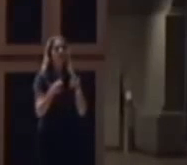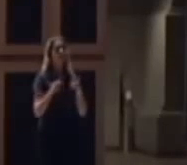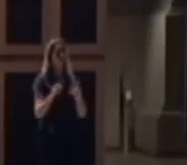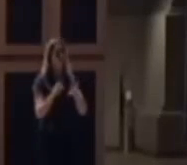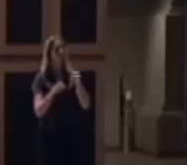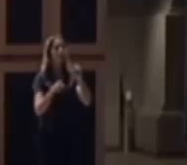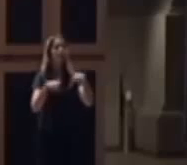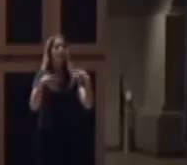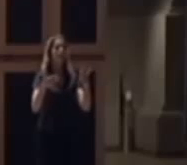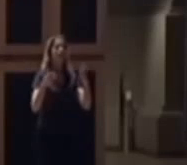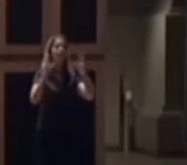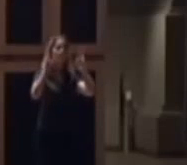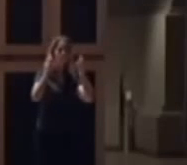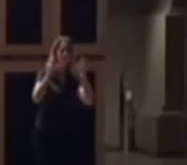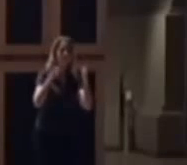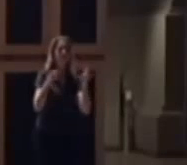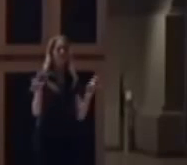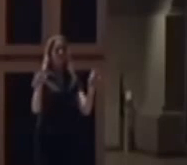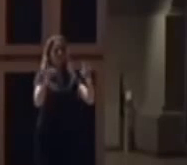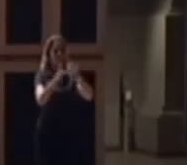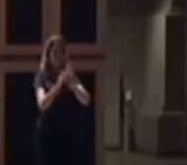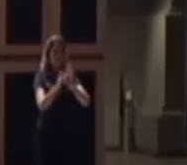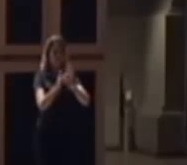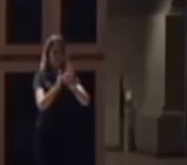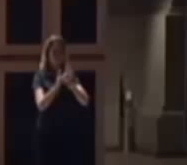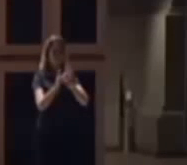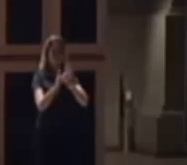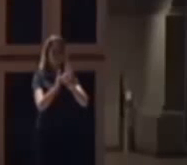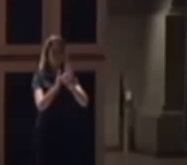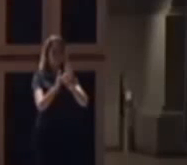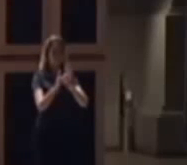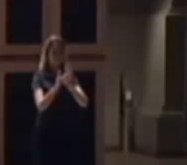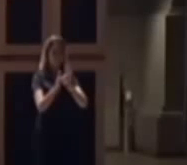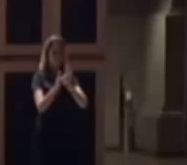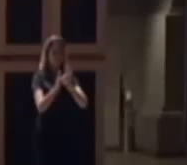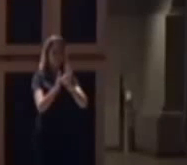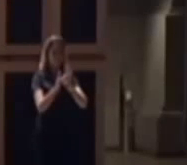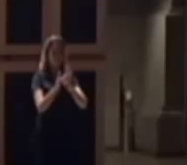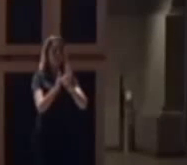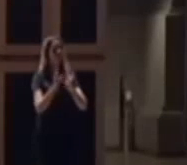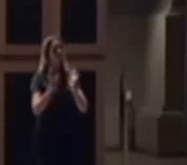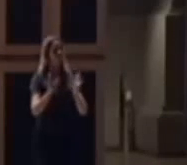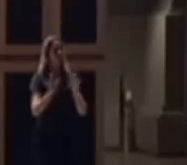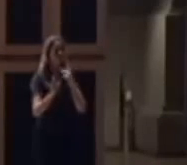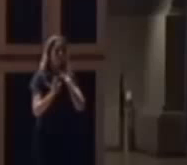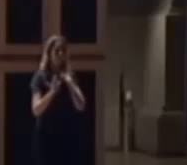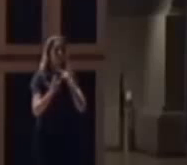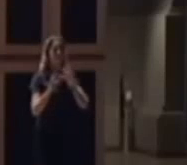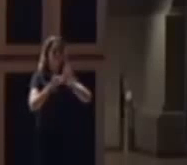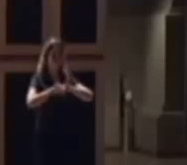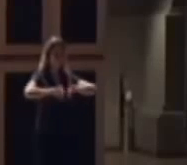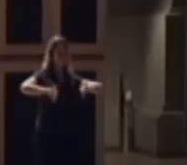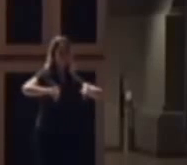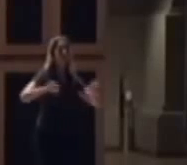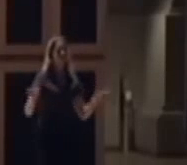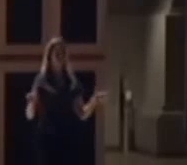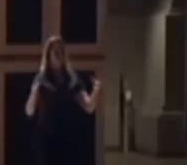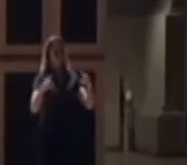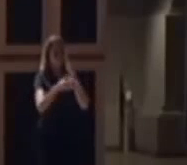decisões relacionadas ao termo de parceria, sem tirar autonomia das instituições, mas é uma